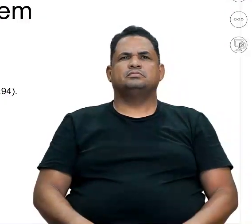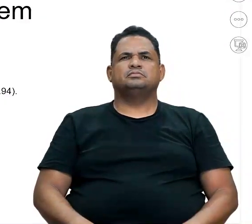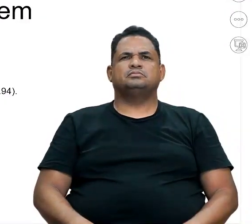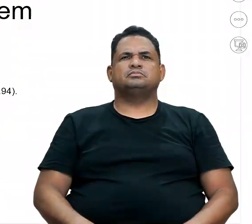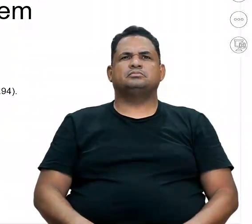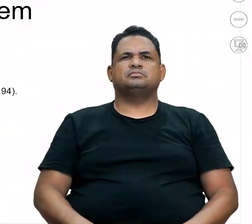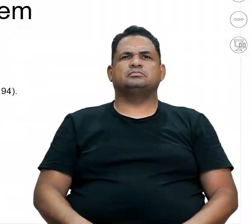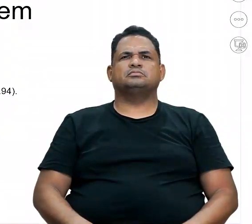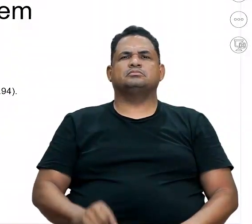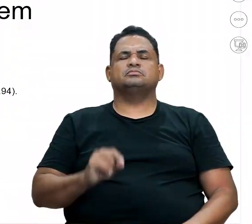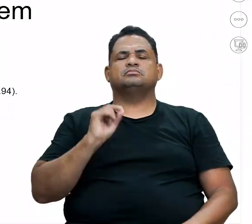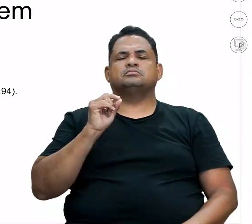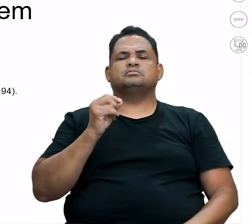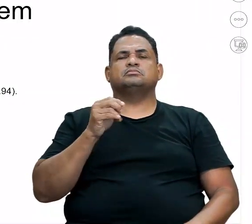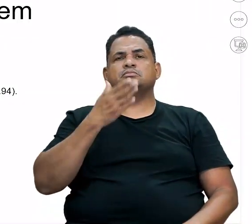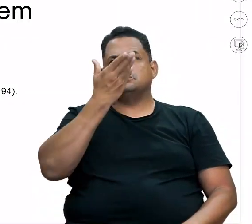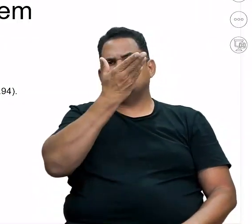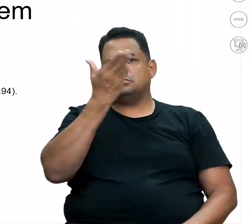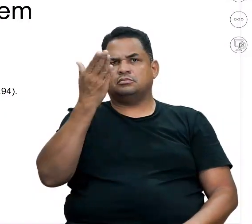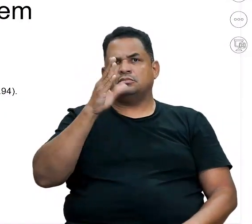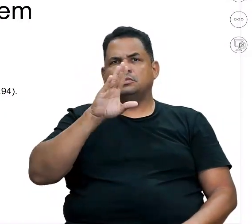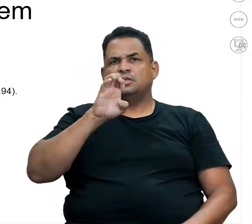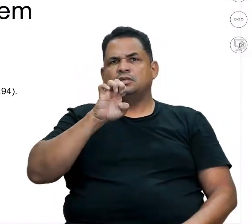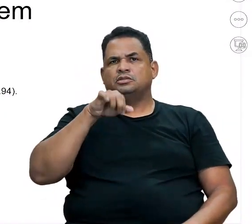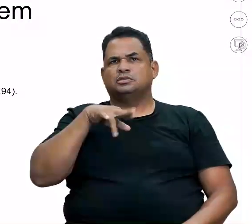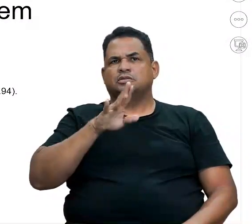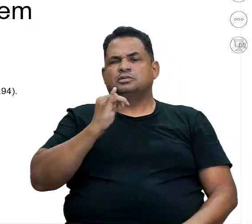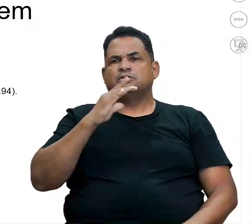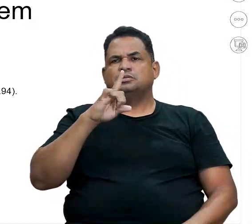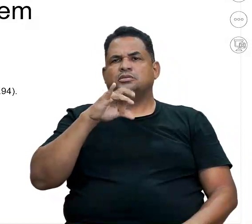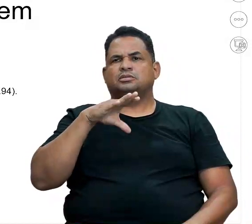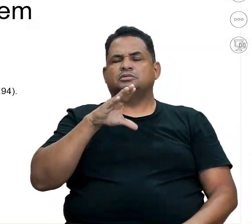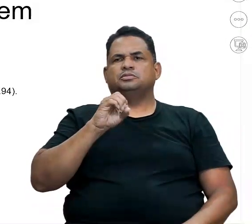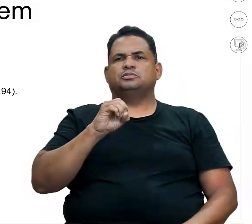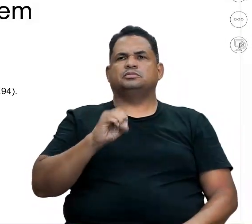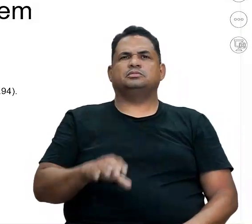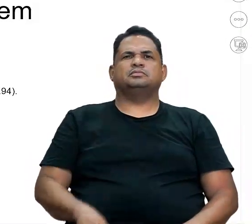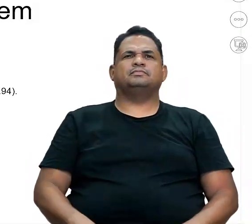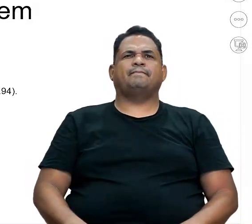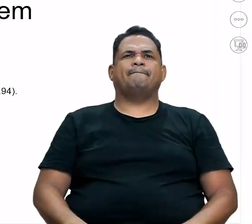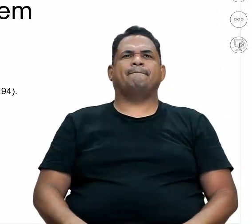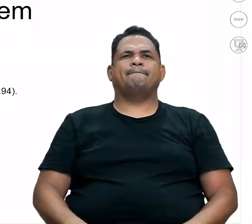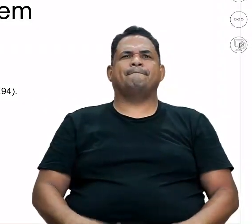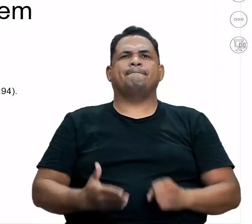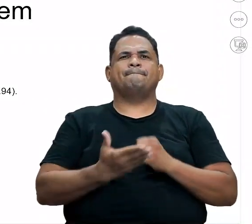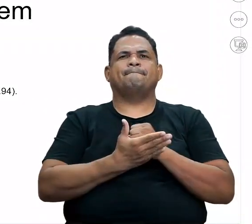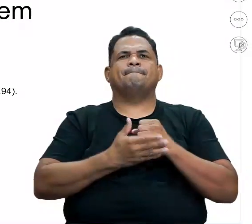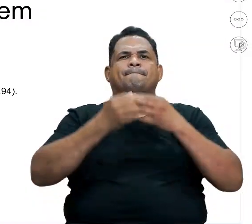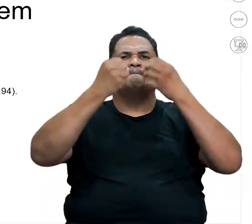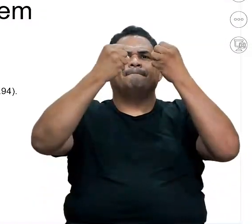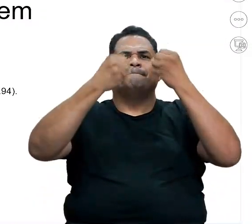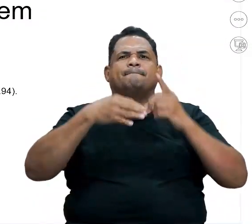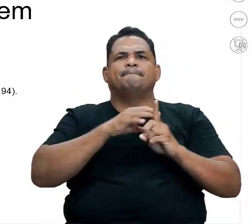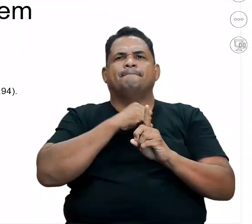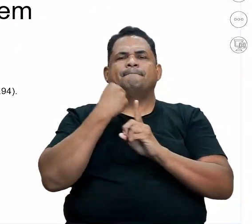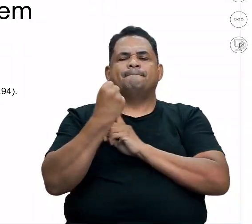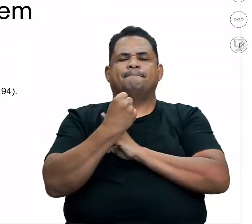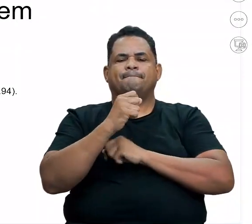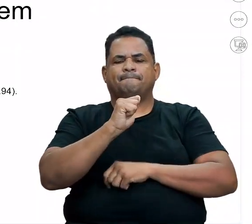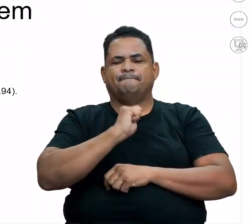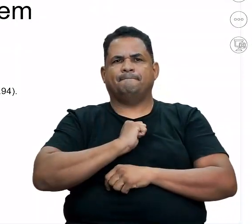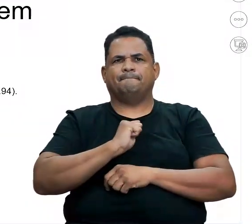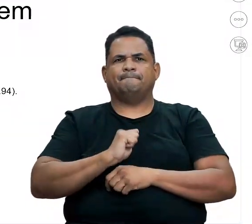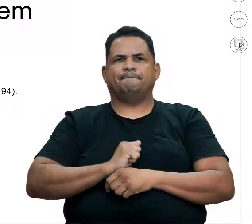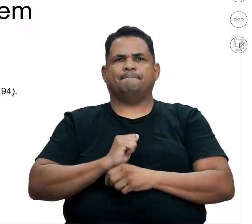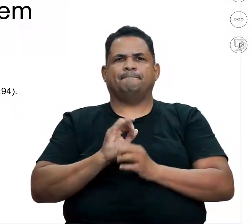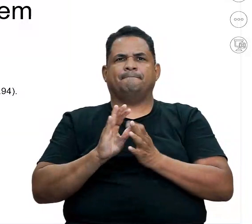que é etnocentrismo? Que vem a ser aí o etnocentrismo? É a base explicativa sociológica e